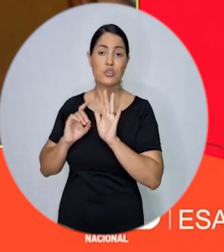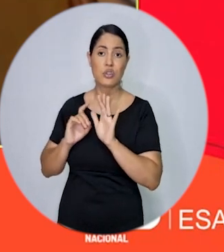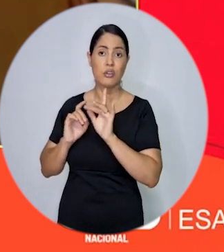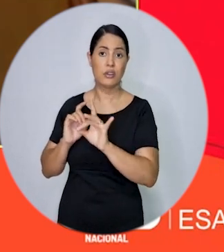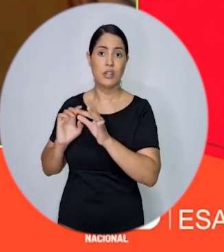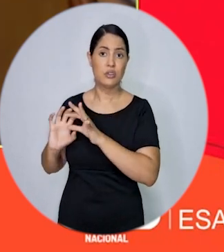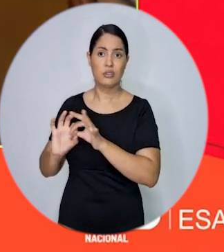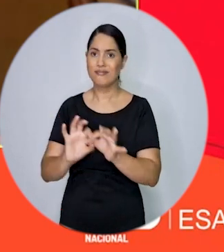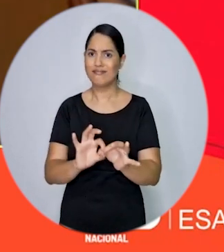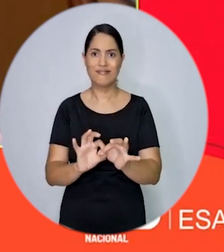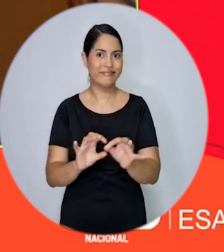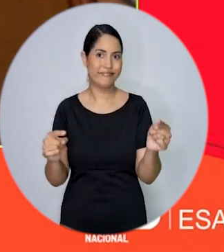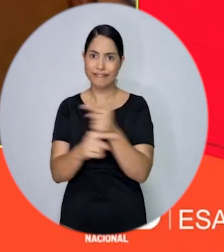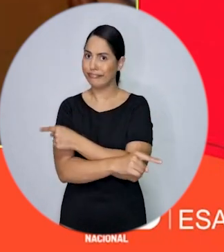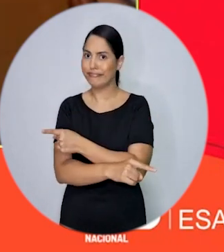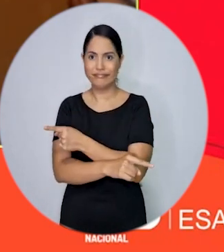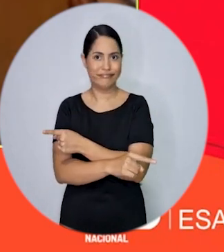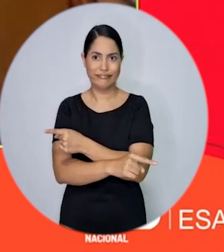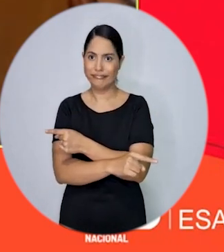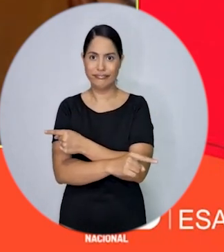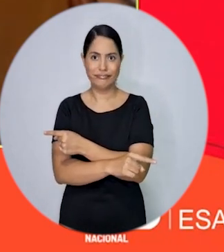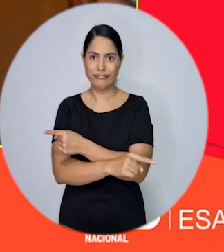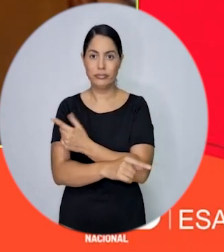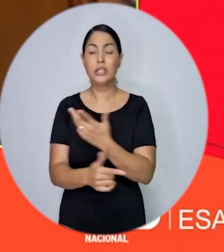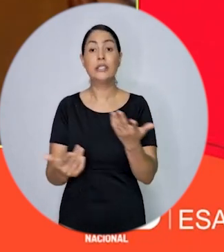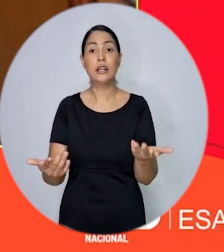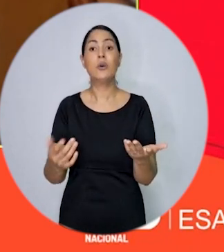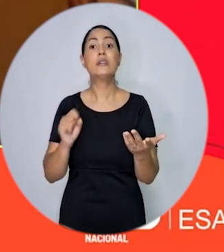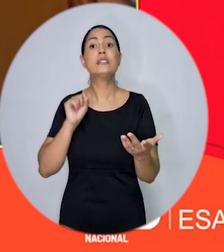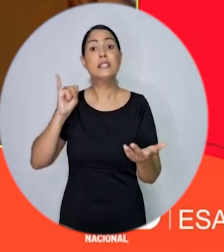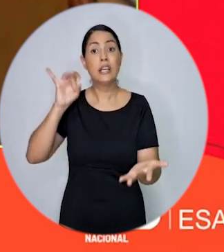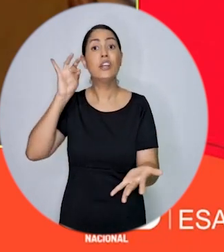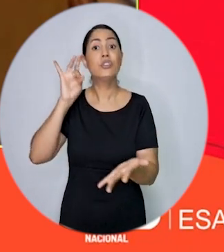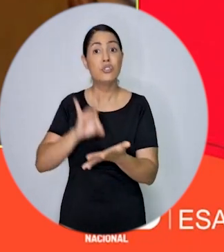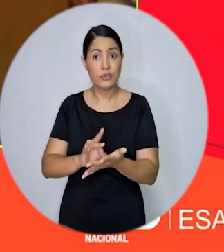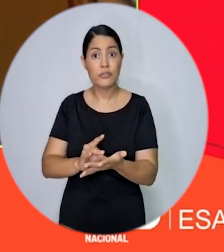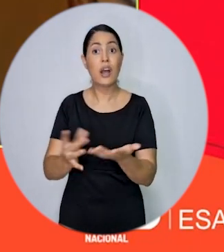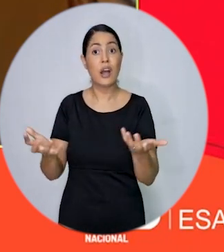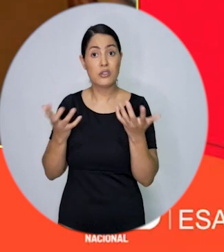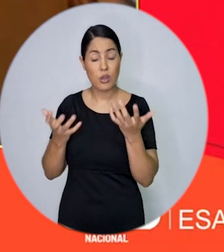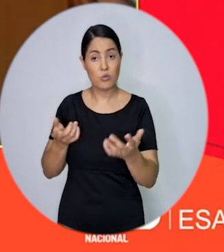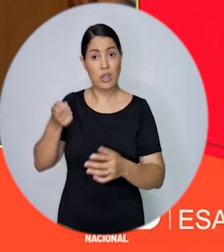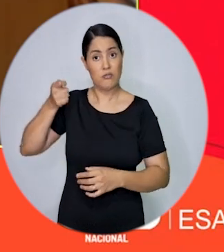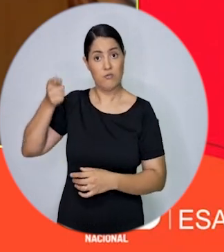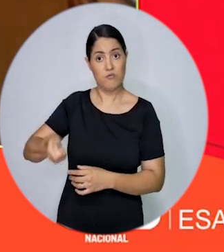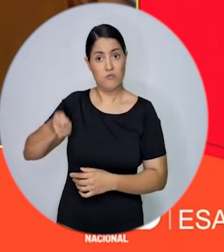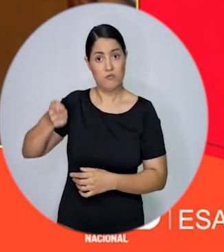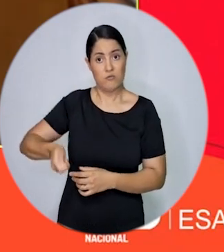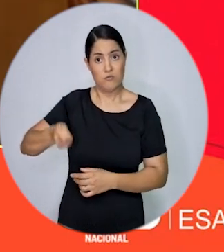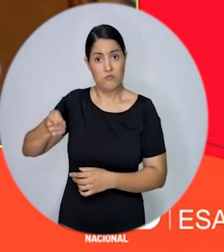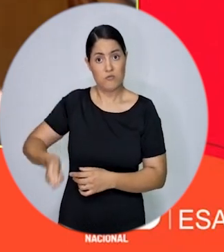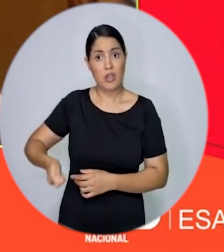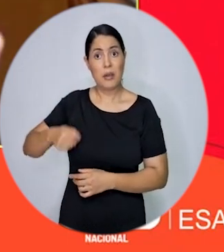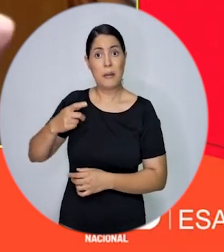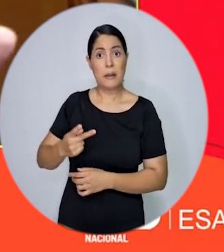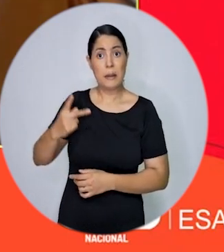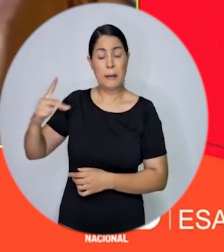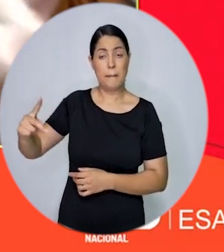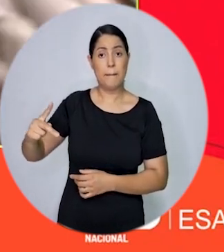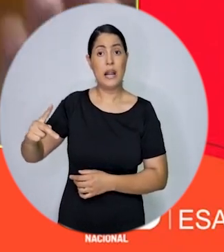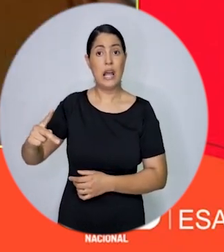O financiamento do carro. Não faz sentido, né? Se eu quero uma medida coercitiva